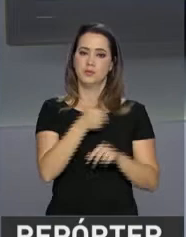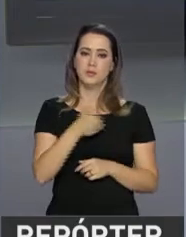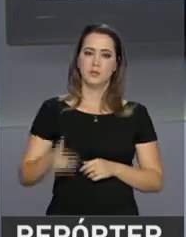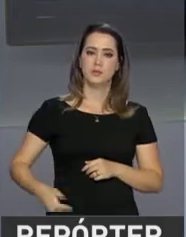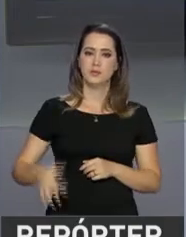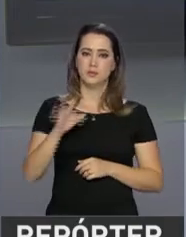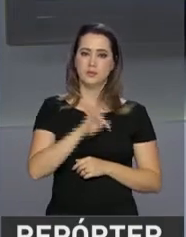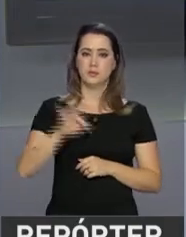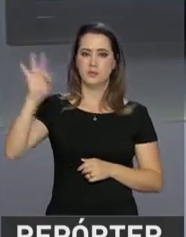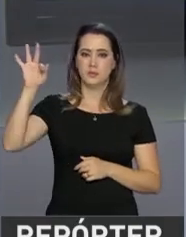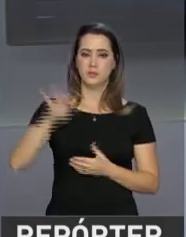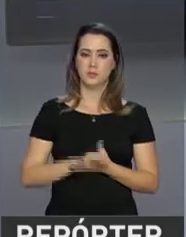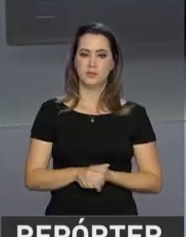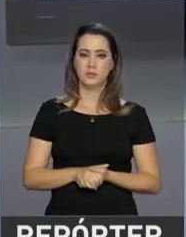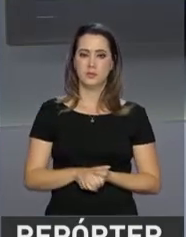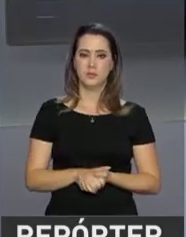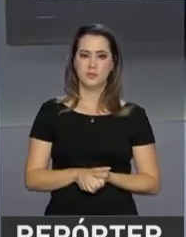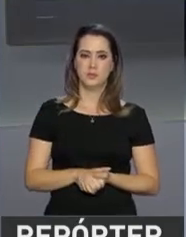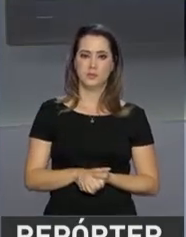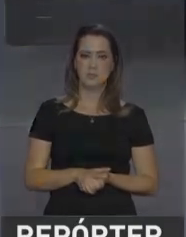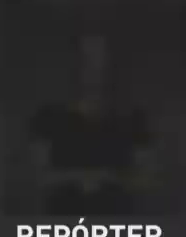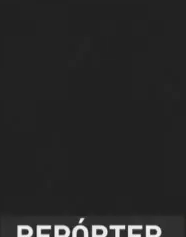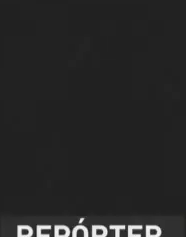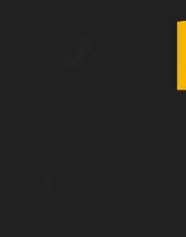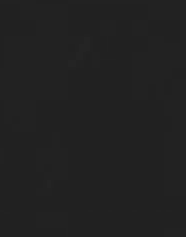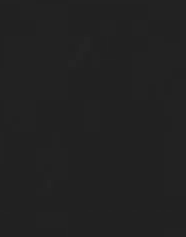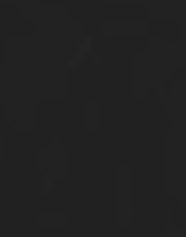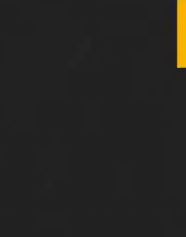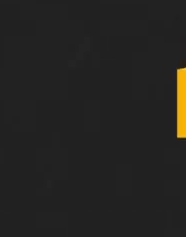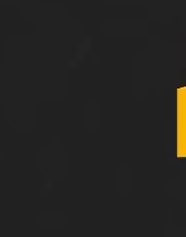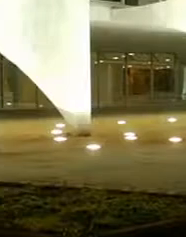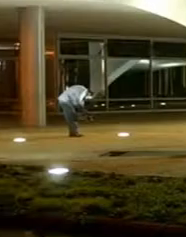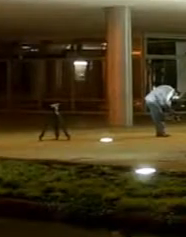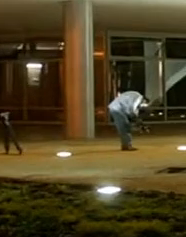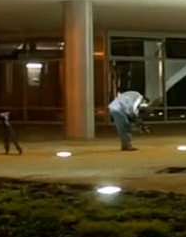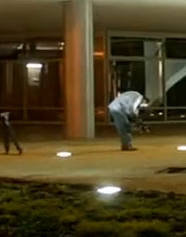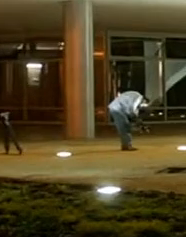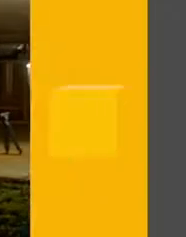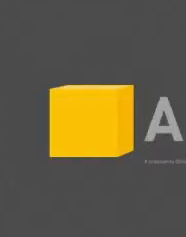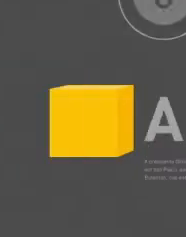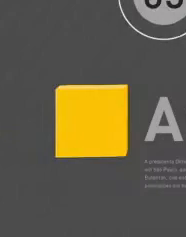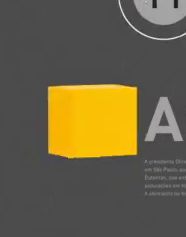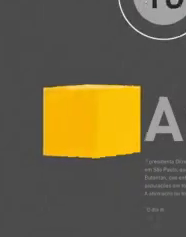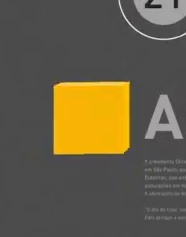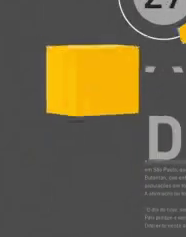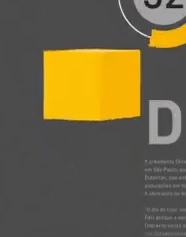na NBR, a TV do Governo Federal.